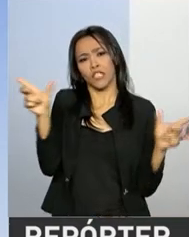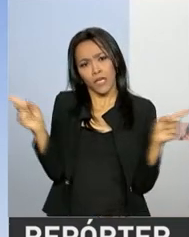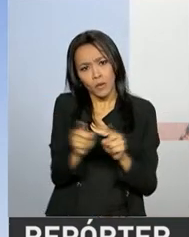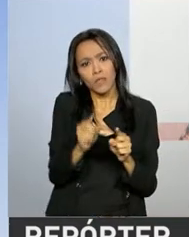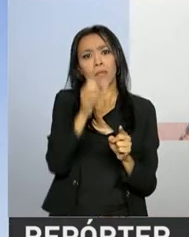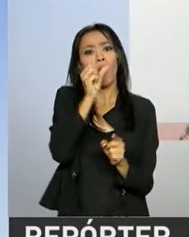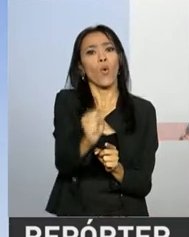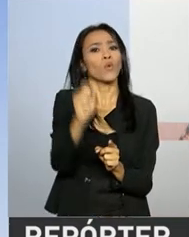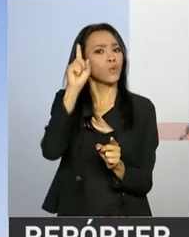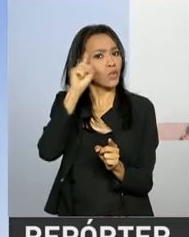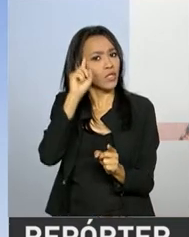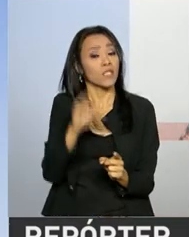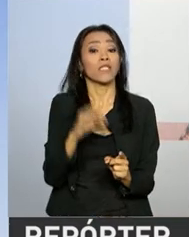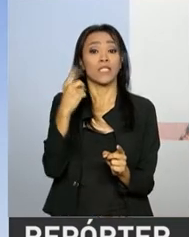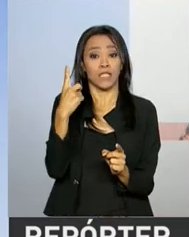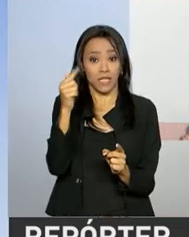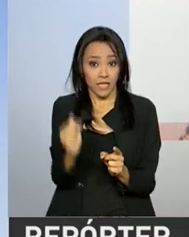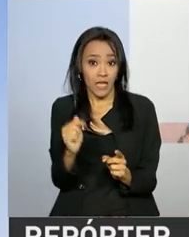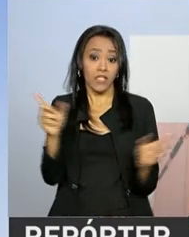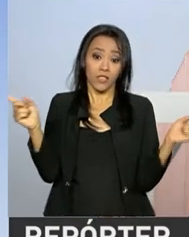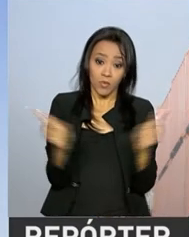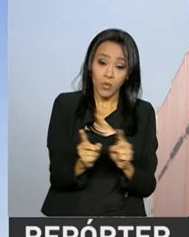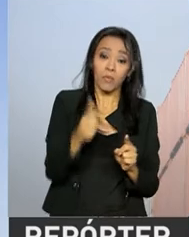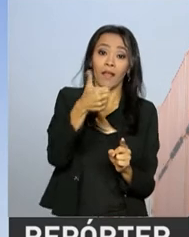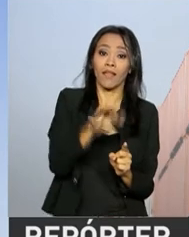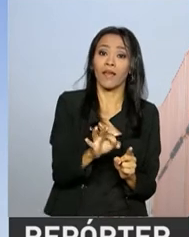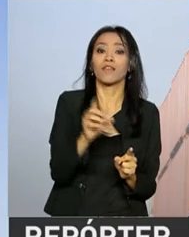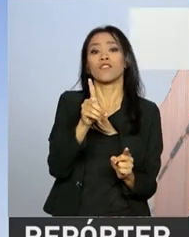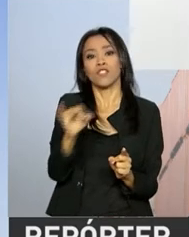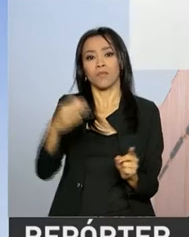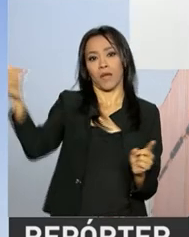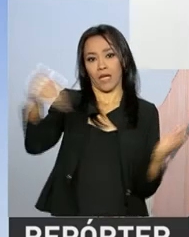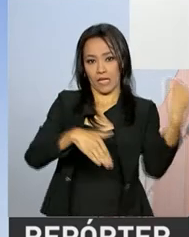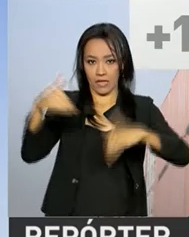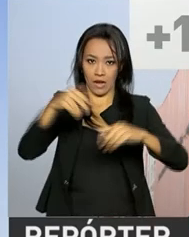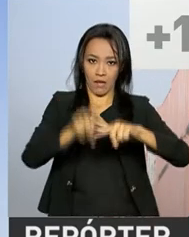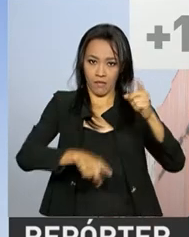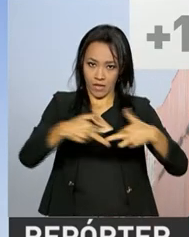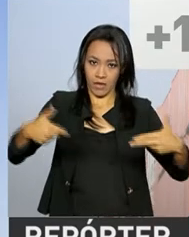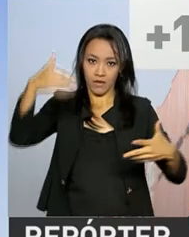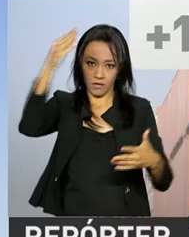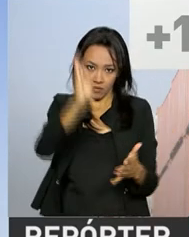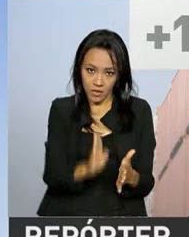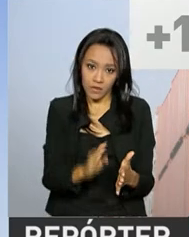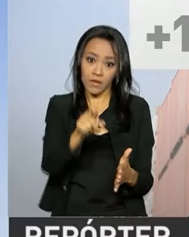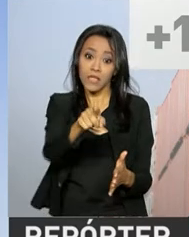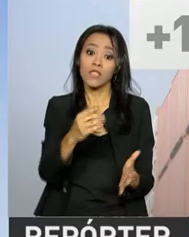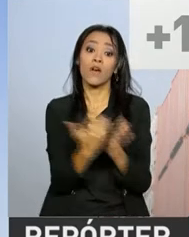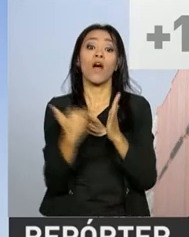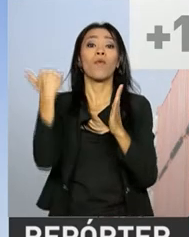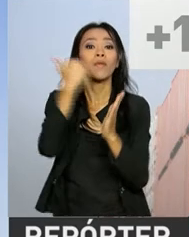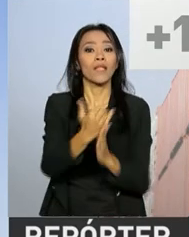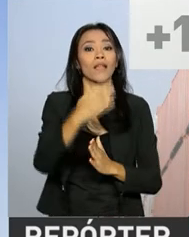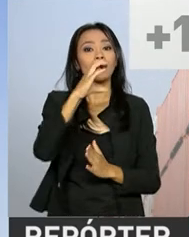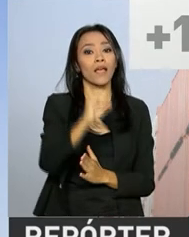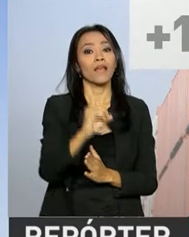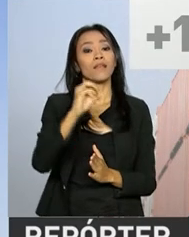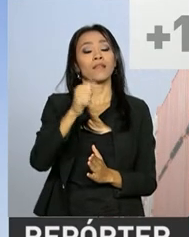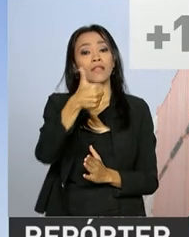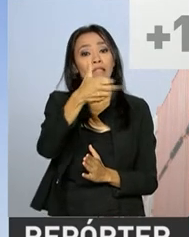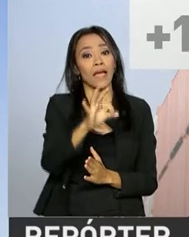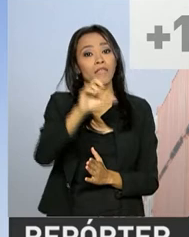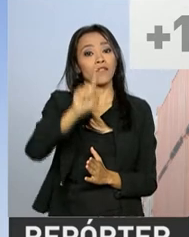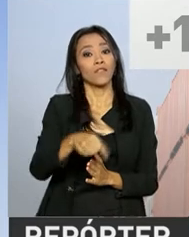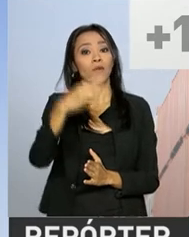o de importação de 17 para 10 dias. Agilidade que deve trazer como resultado um aumento de 10,3%